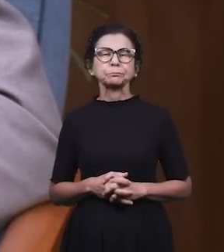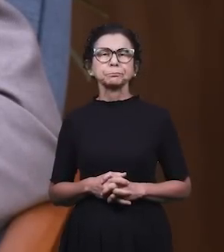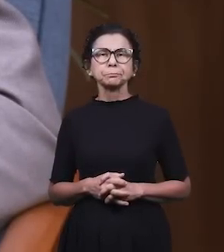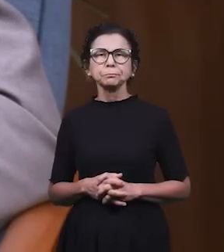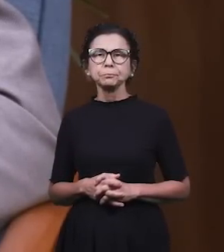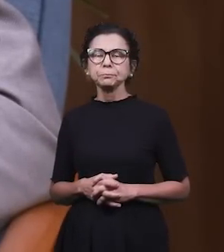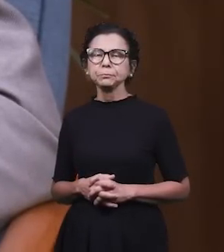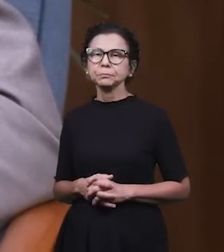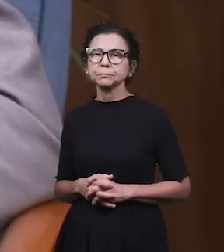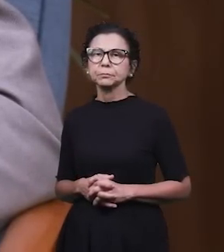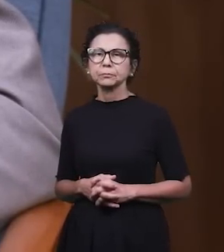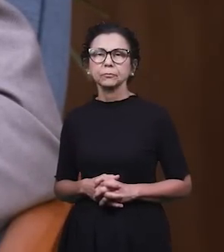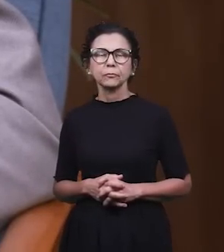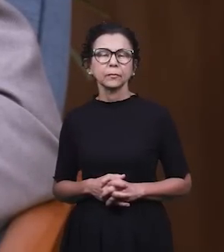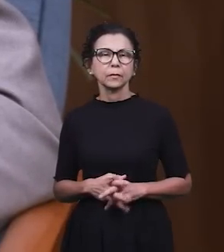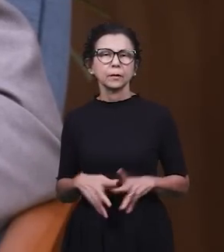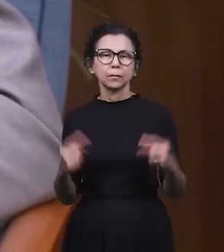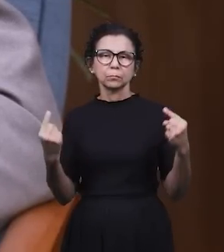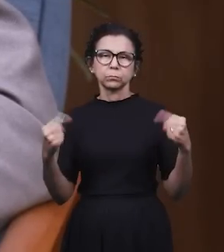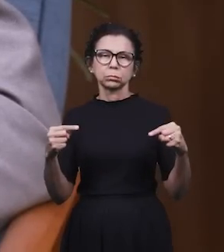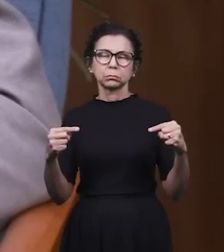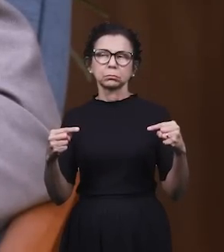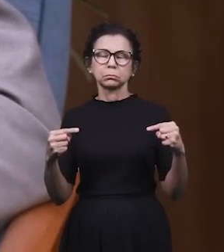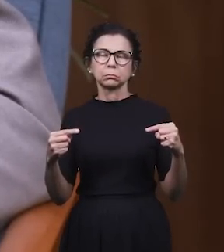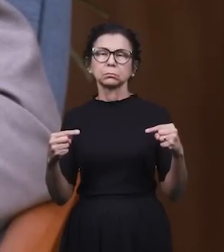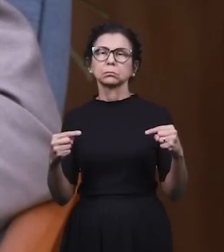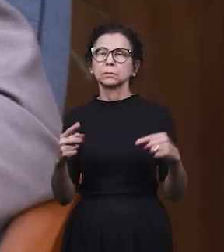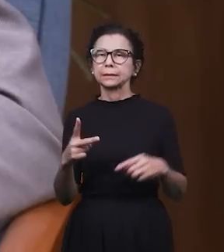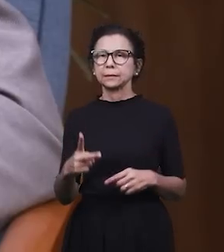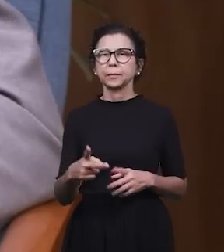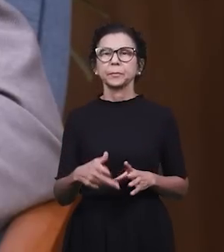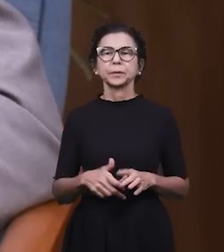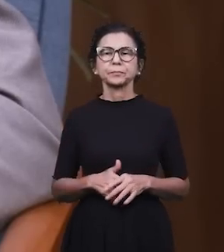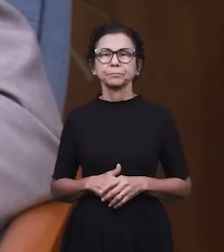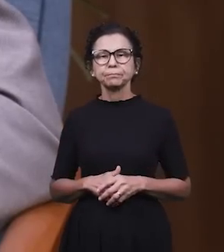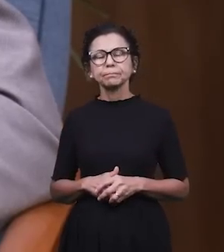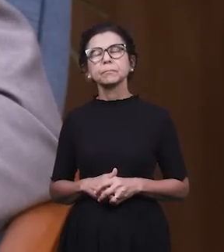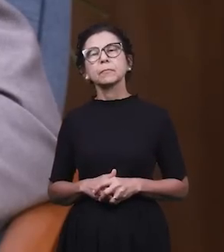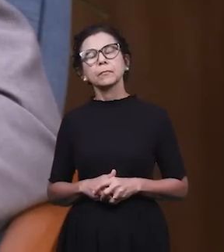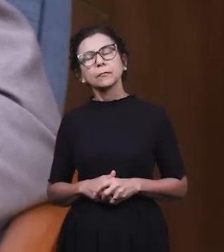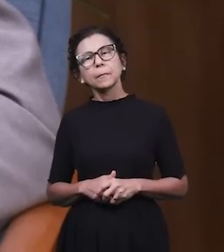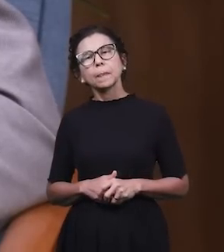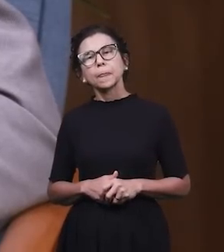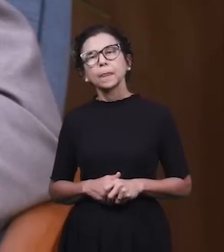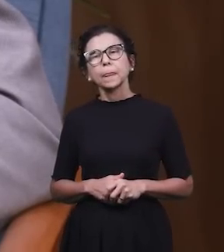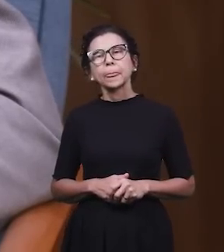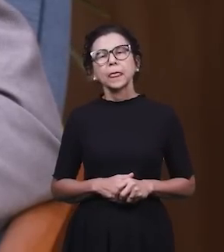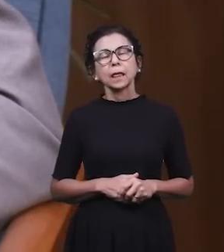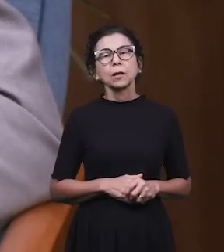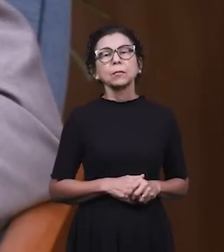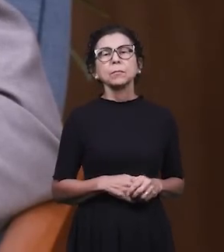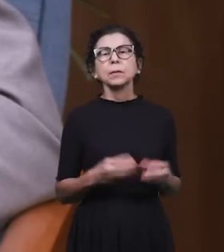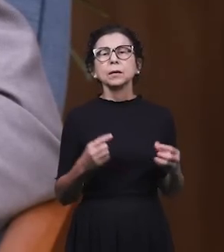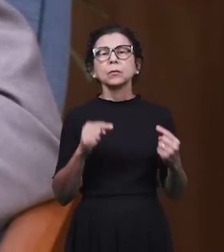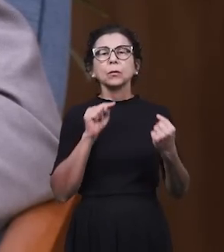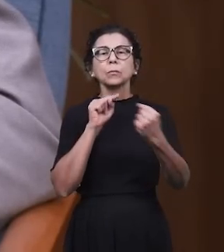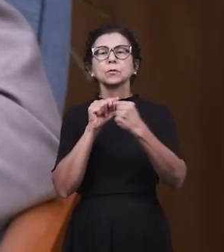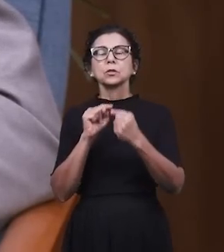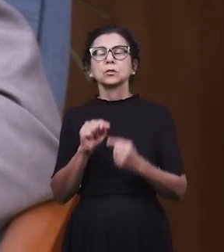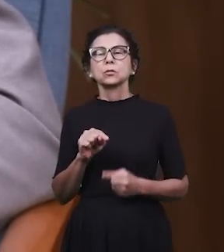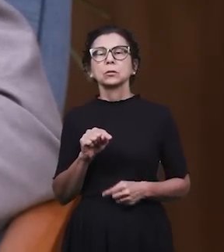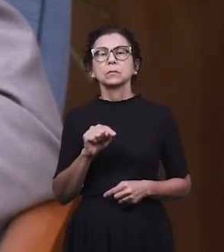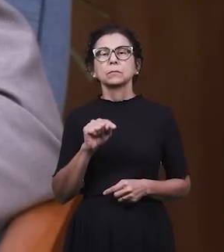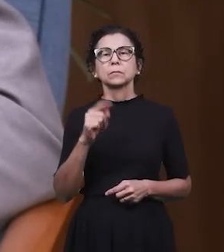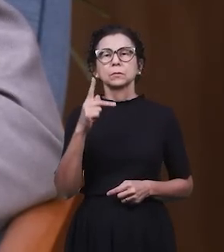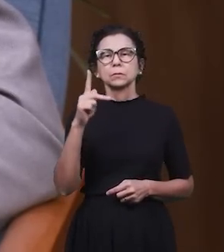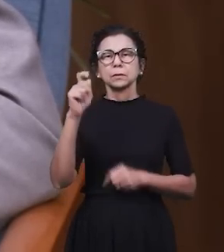externo que se posiciona para que se perca a bênção, né? Que se perca a